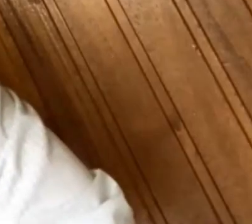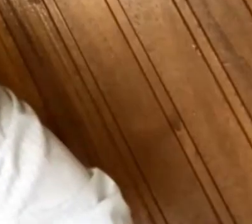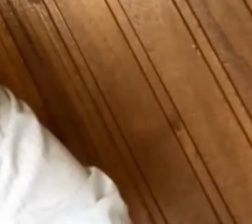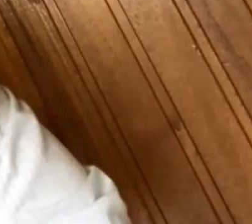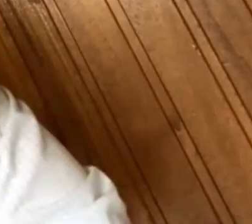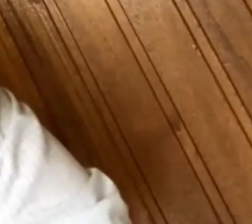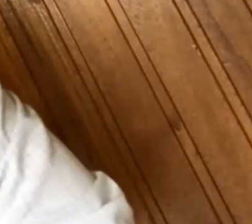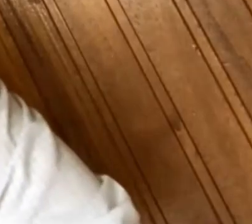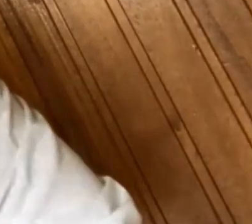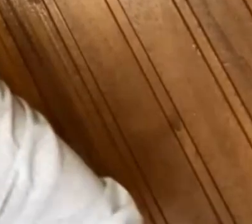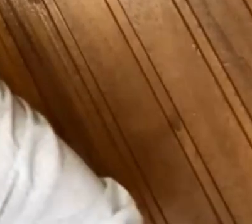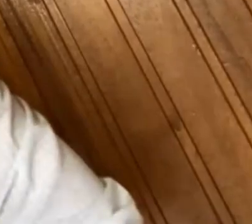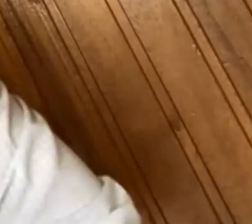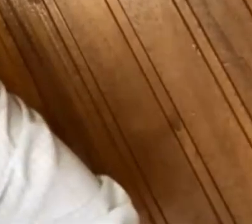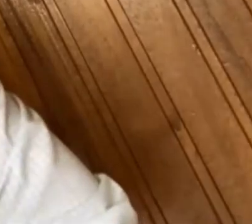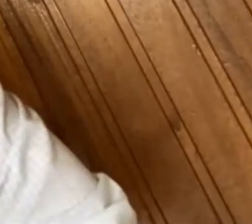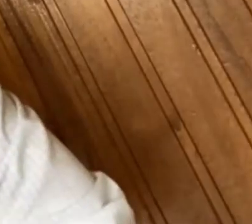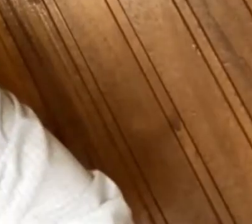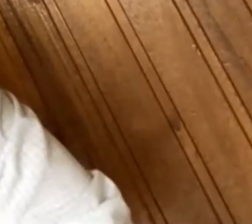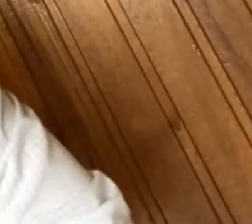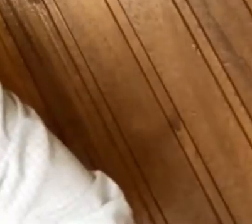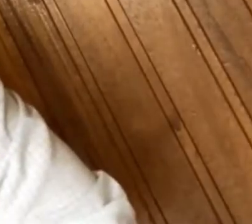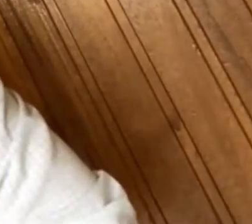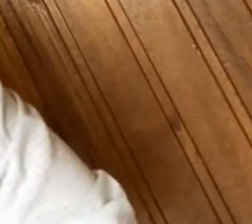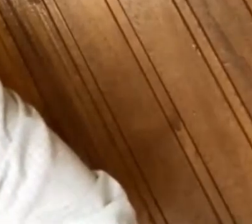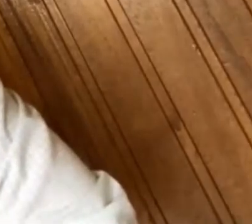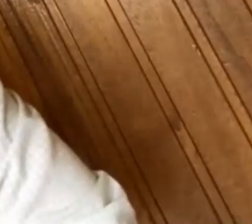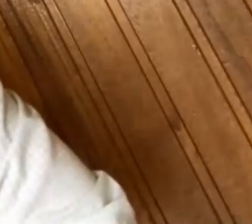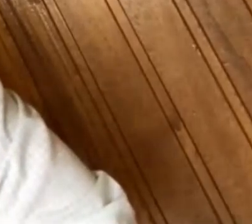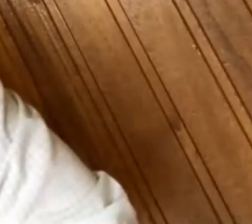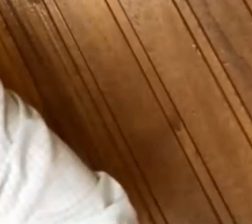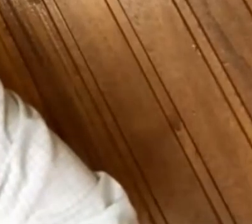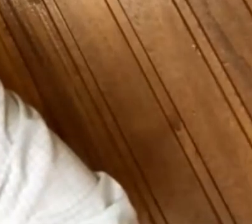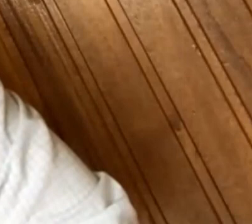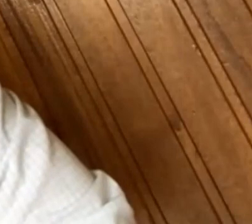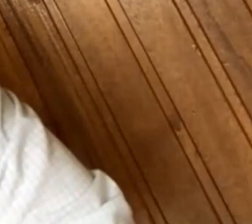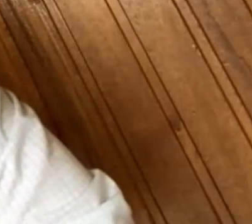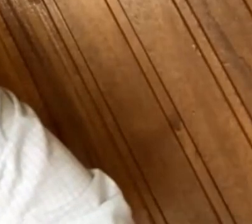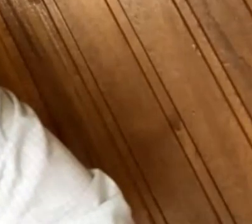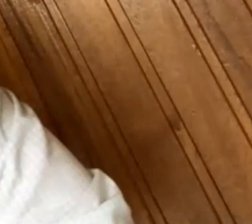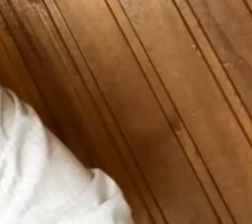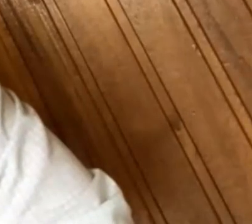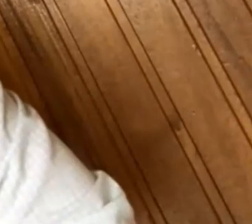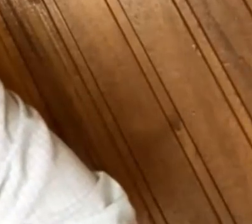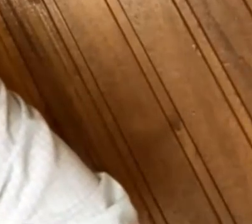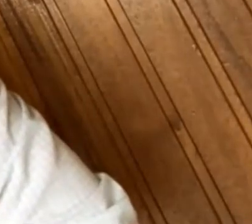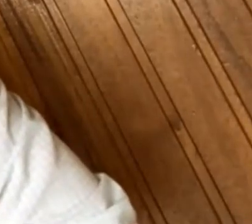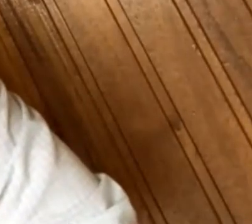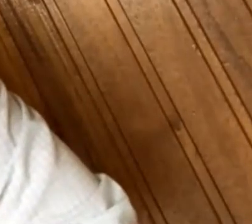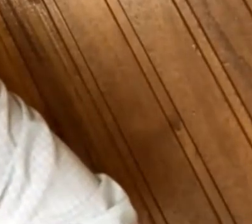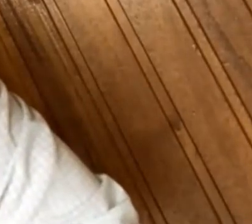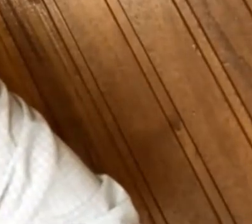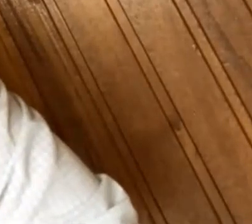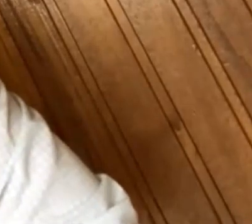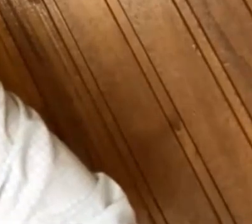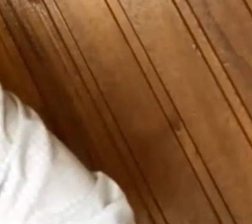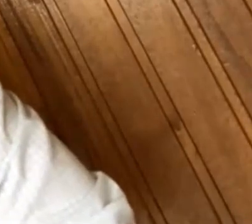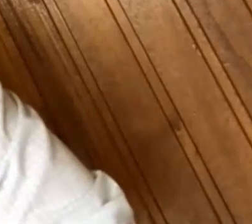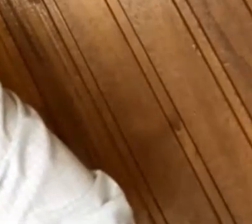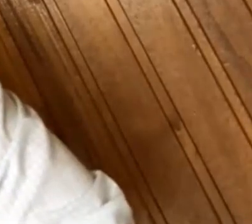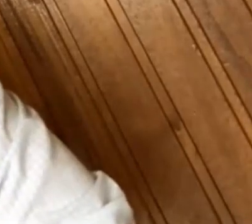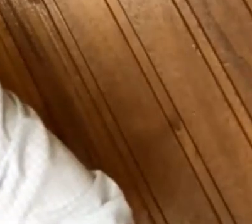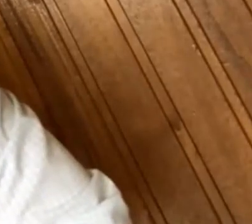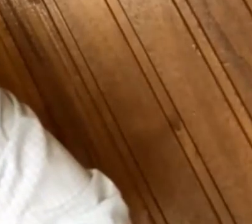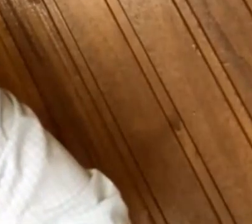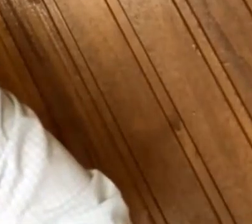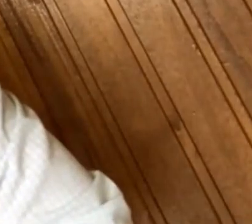existe. Tem pacientes que chegam inicialmente na psicologia, tem pacientes que já chegam na psiquiatria. E essa questão de não dar conta,